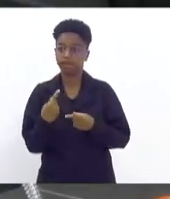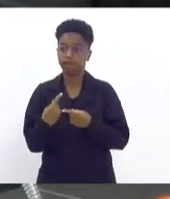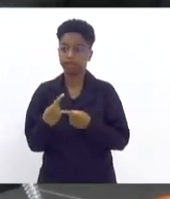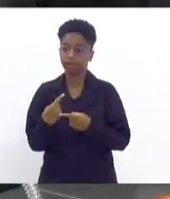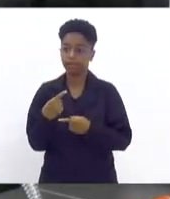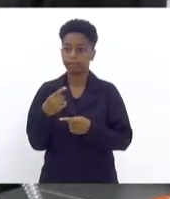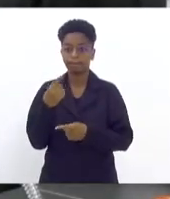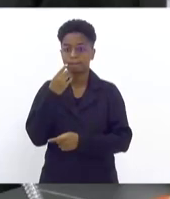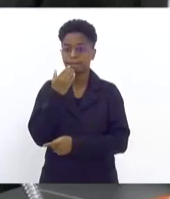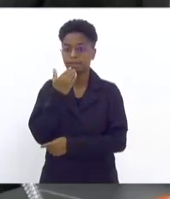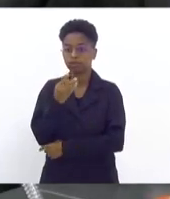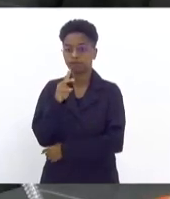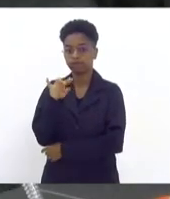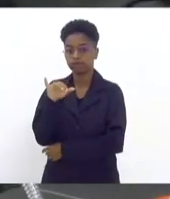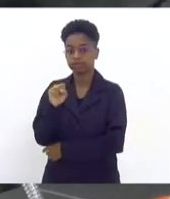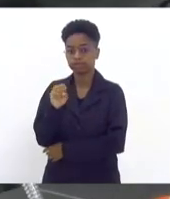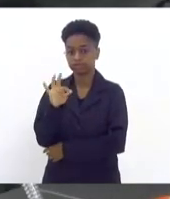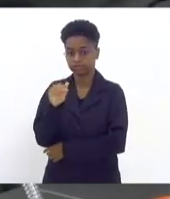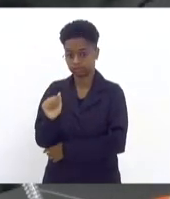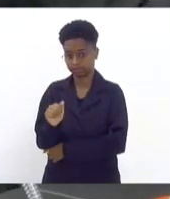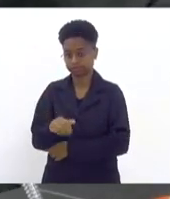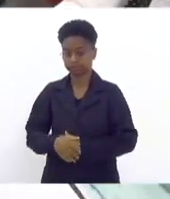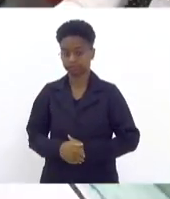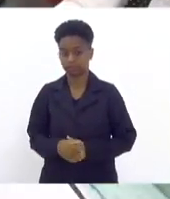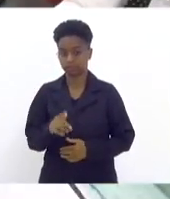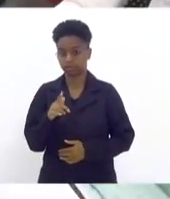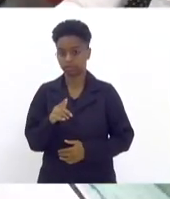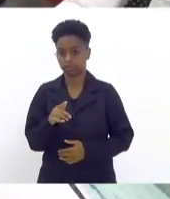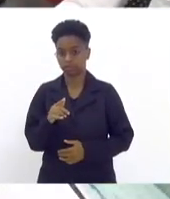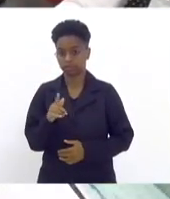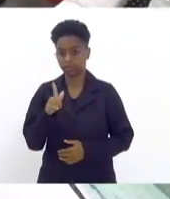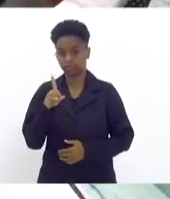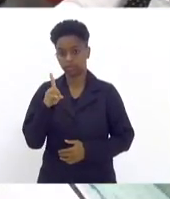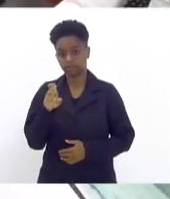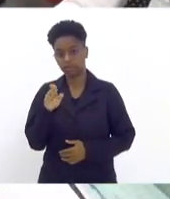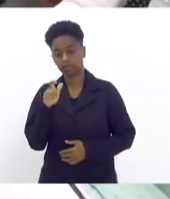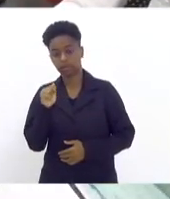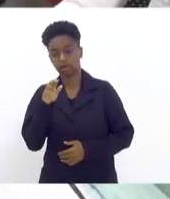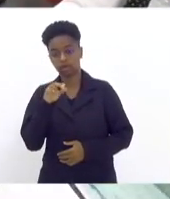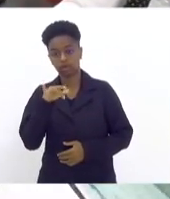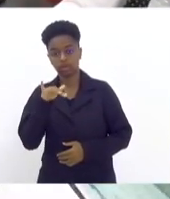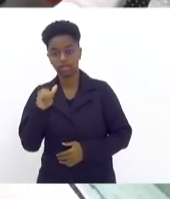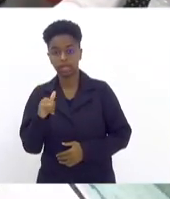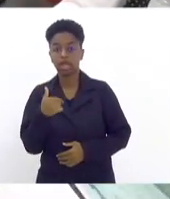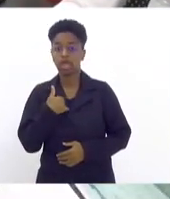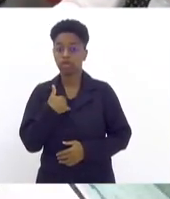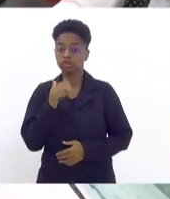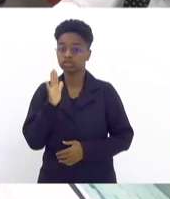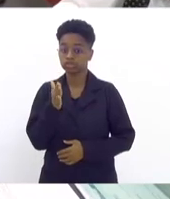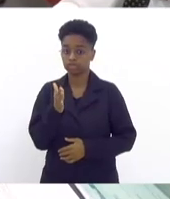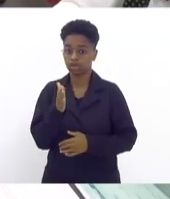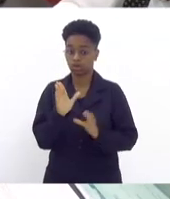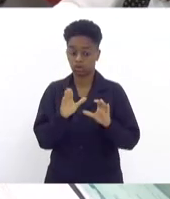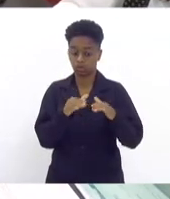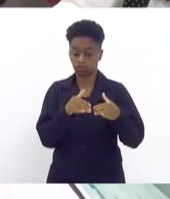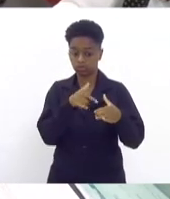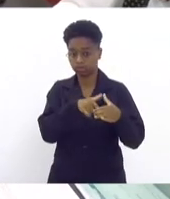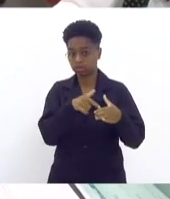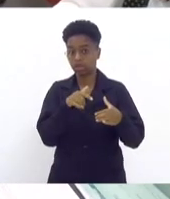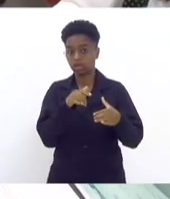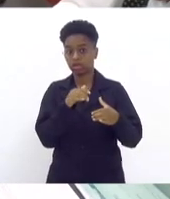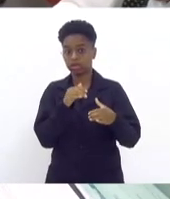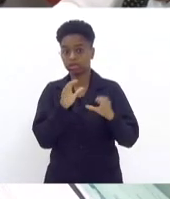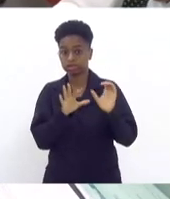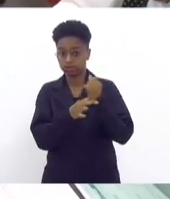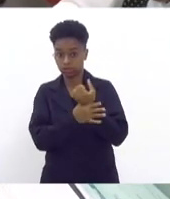pedido de vista do deputado Guilherme Delaroli. Já visto aí que o Instituto de Segurança ele já comunica vários órgãos de saúde